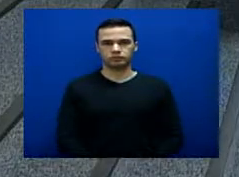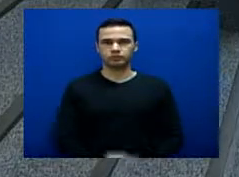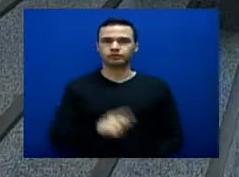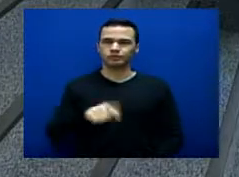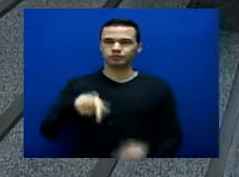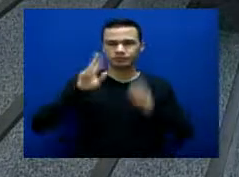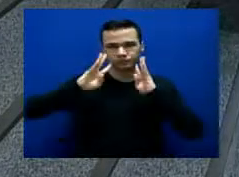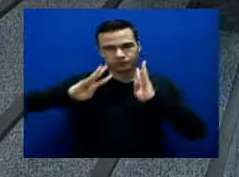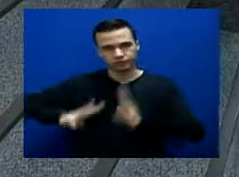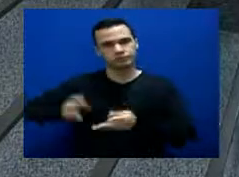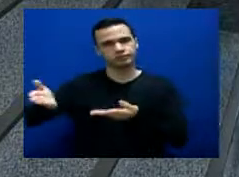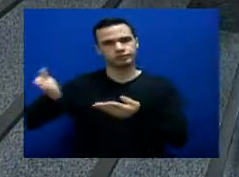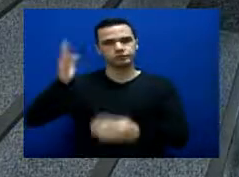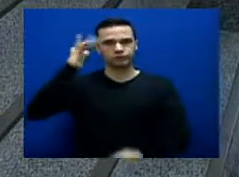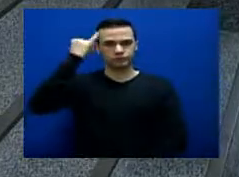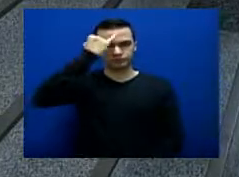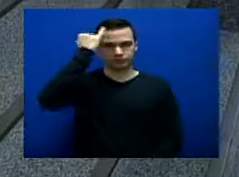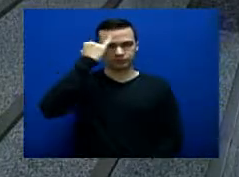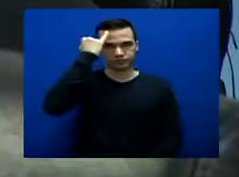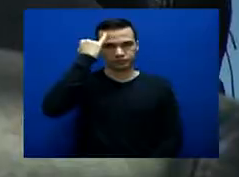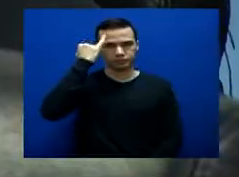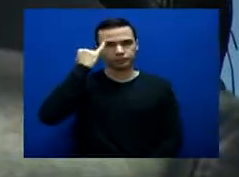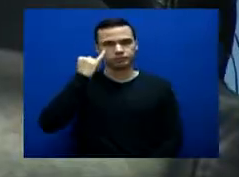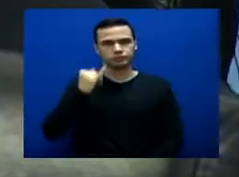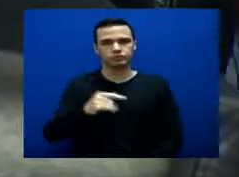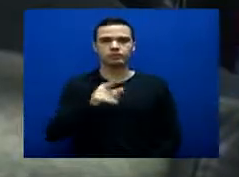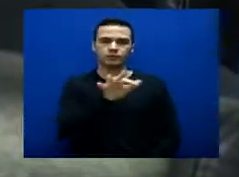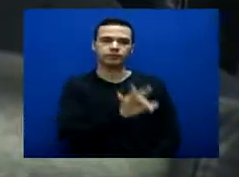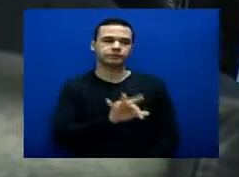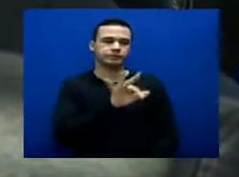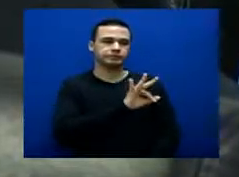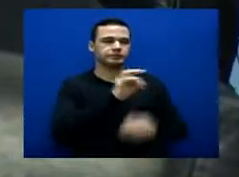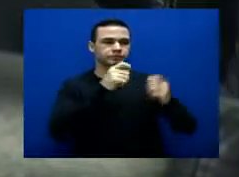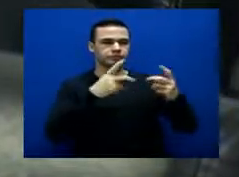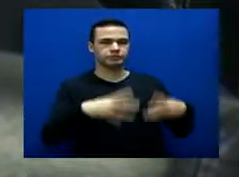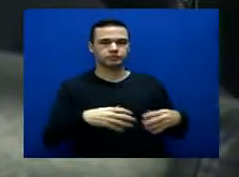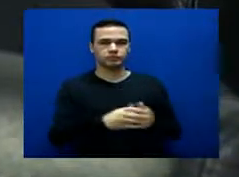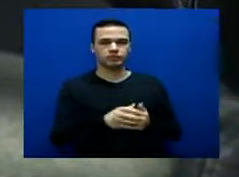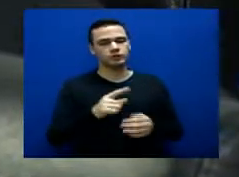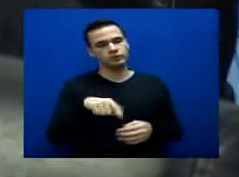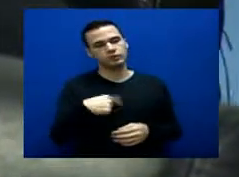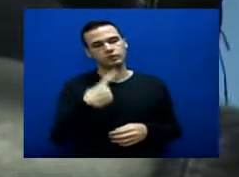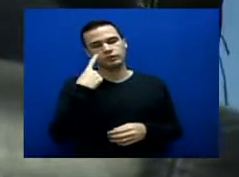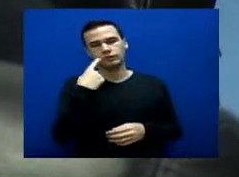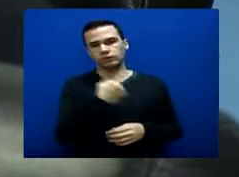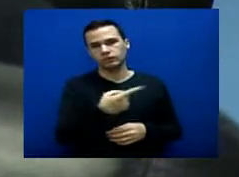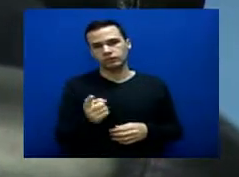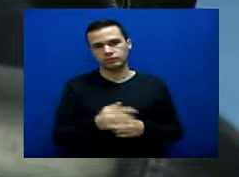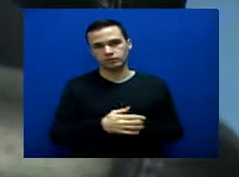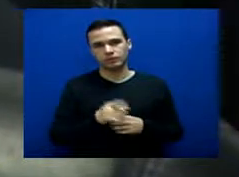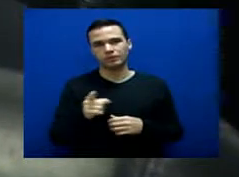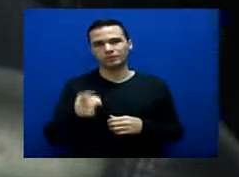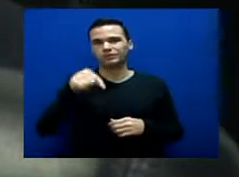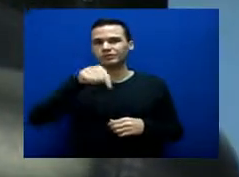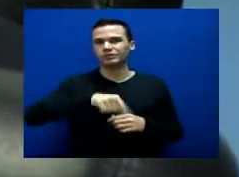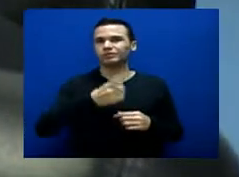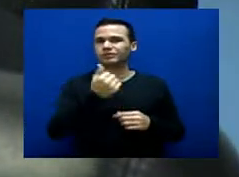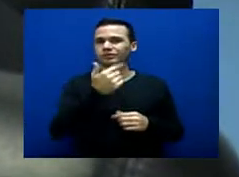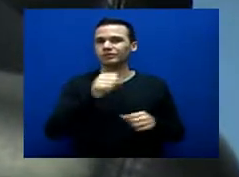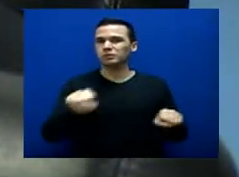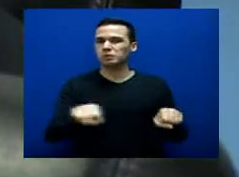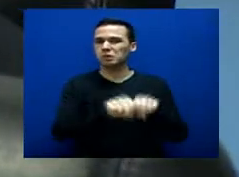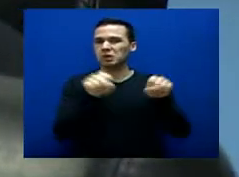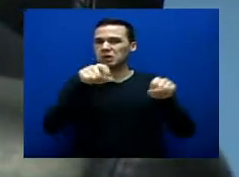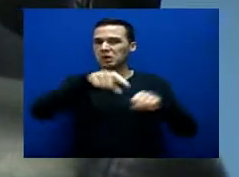vamos escutar o vereador Irineu, por favor, gente. Olha só, vereador França, a gente vê a crise nessa